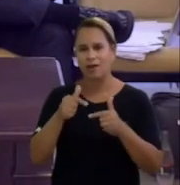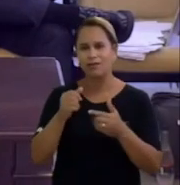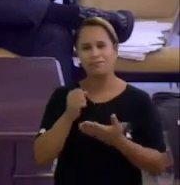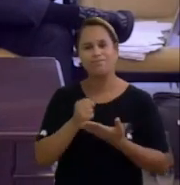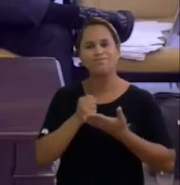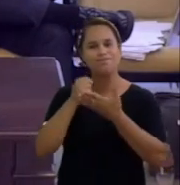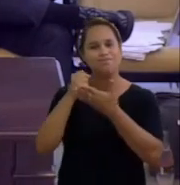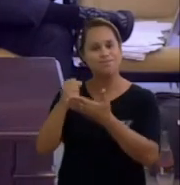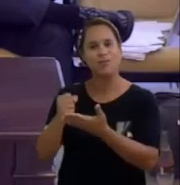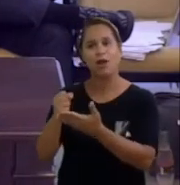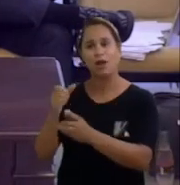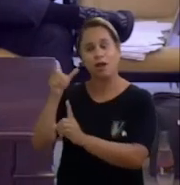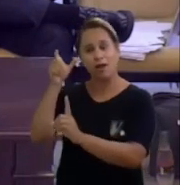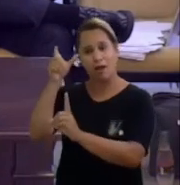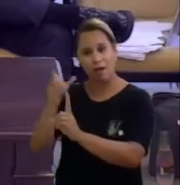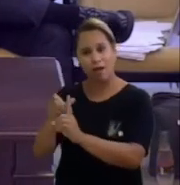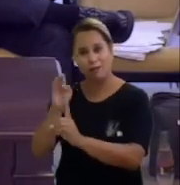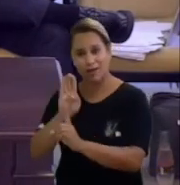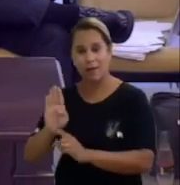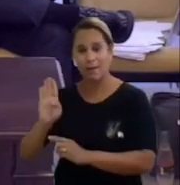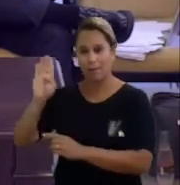Moro. Processo